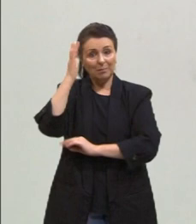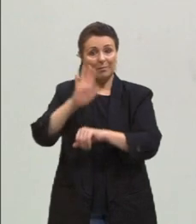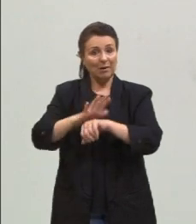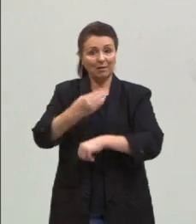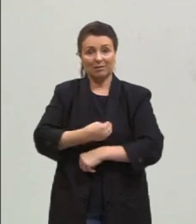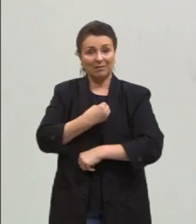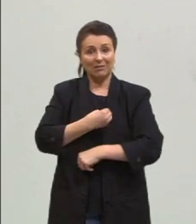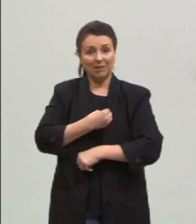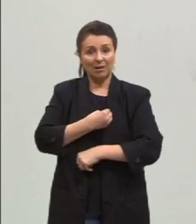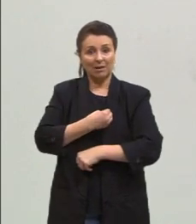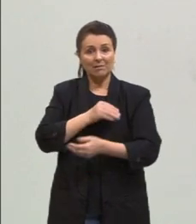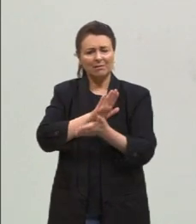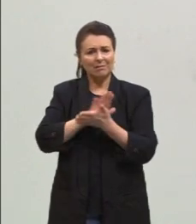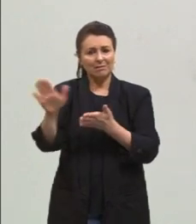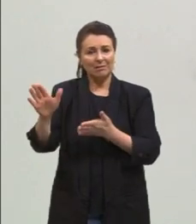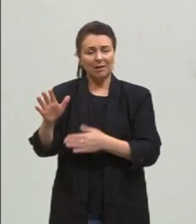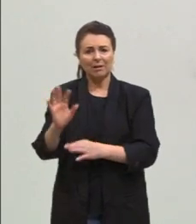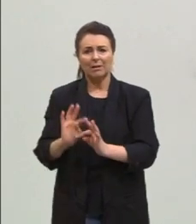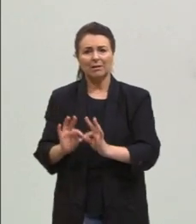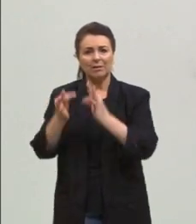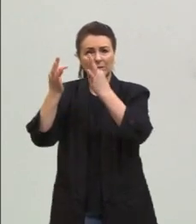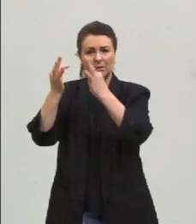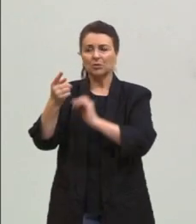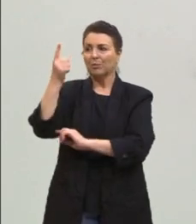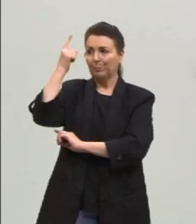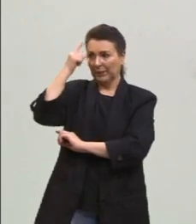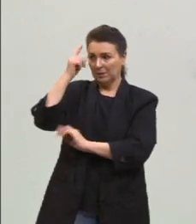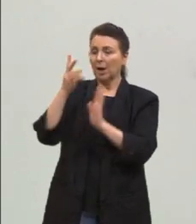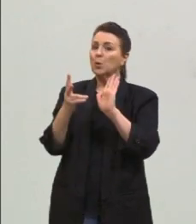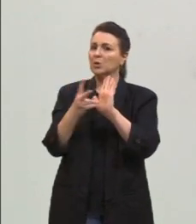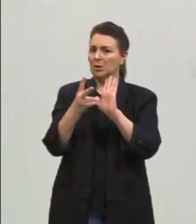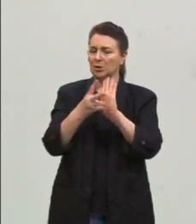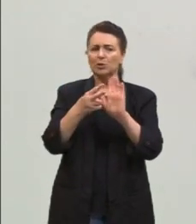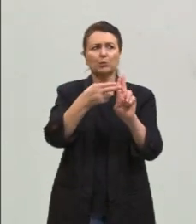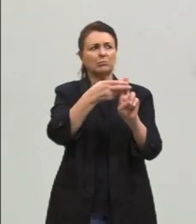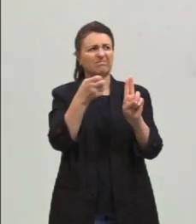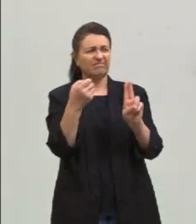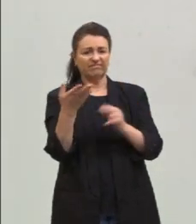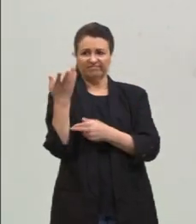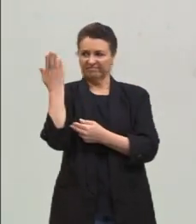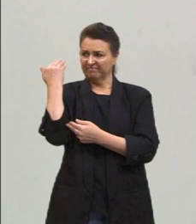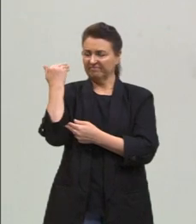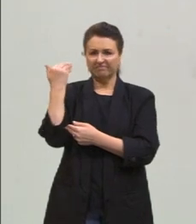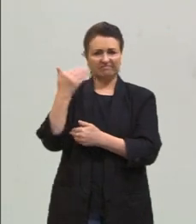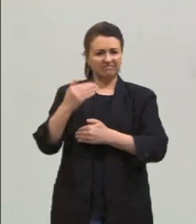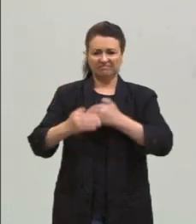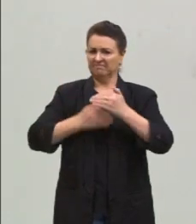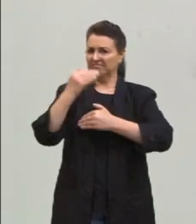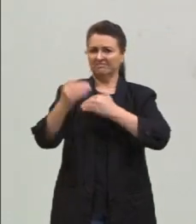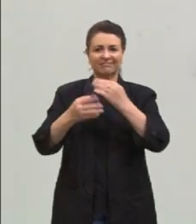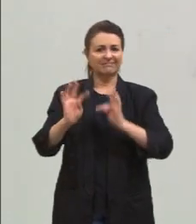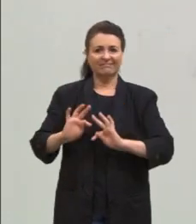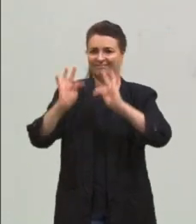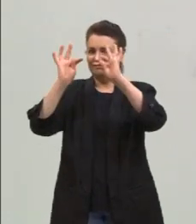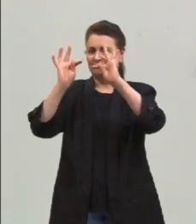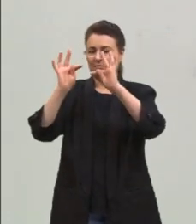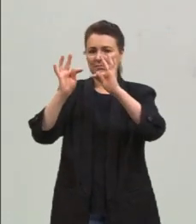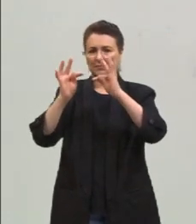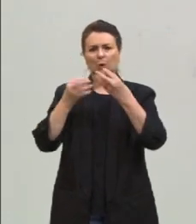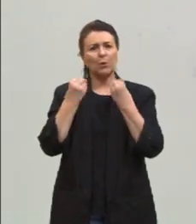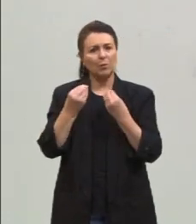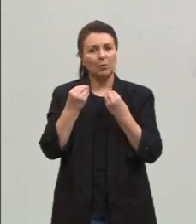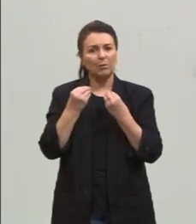também acha por exemplo que os povos indígenas não desenvolveram tecnologia e toda a questão da Agricultura né tem